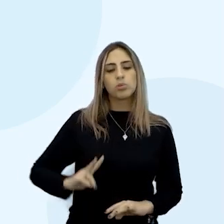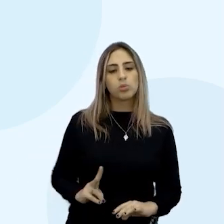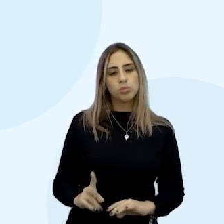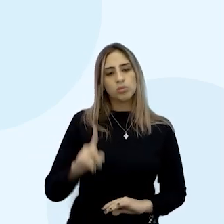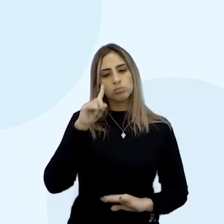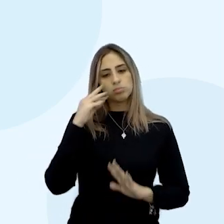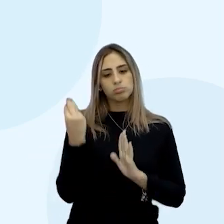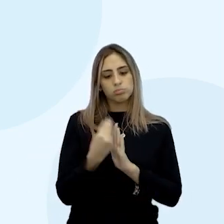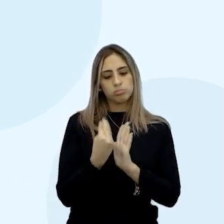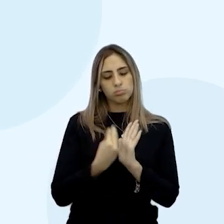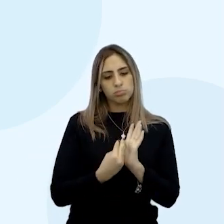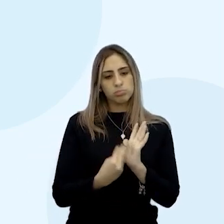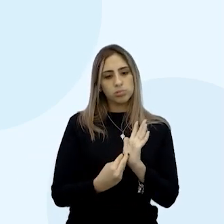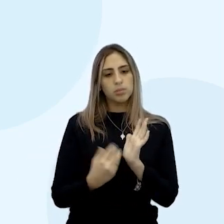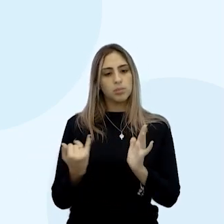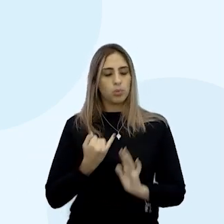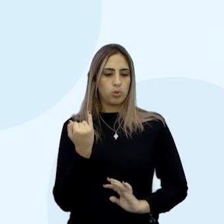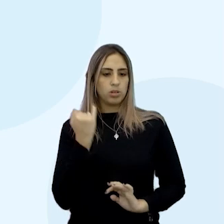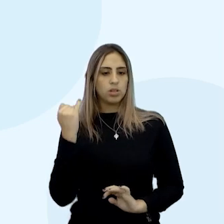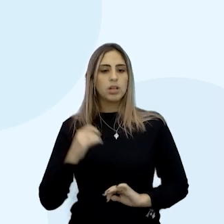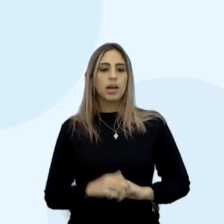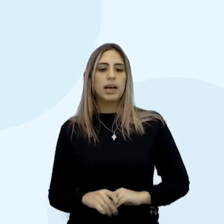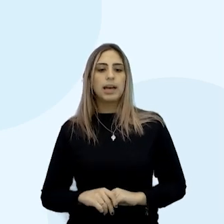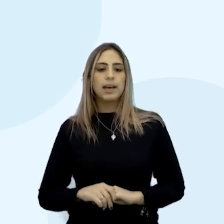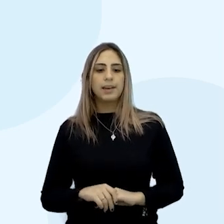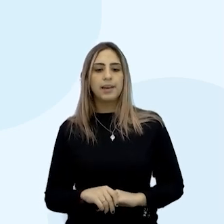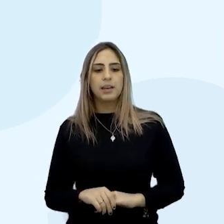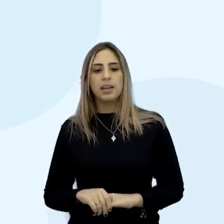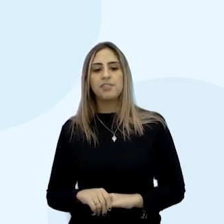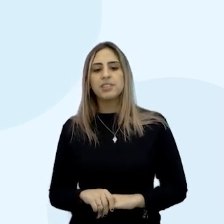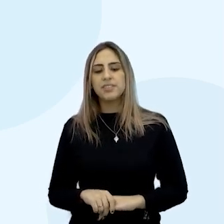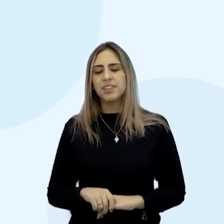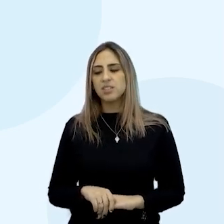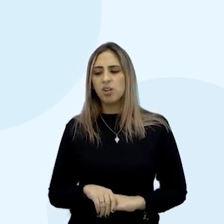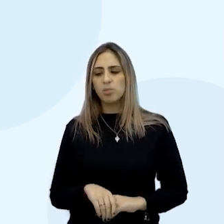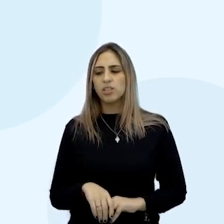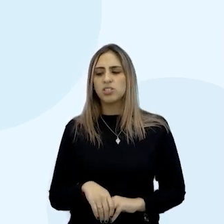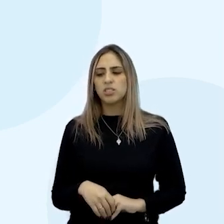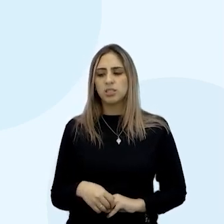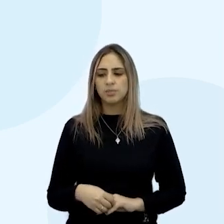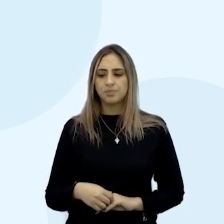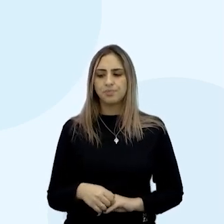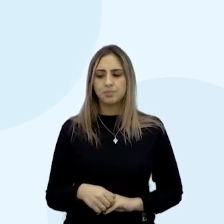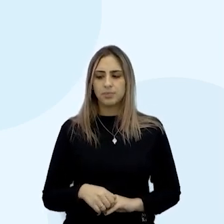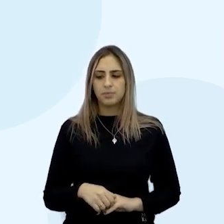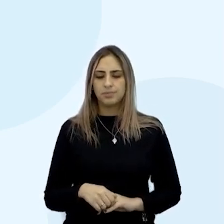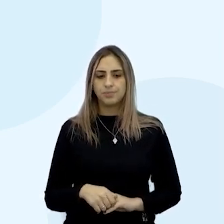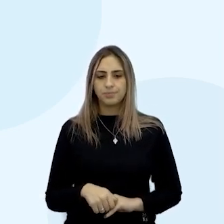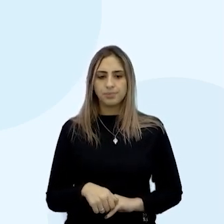é importante. Nós já terminamos uma